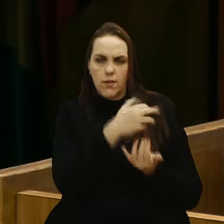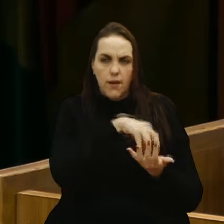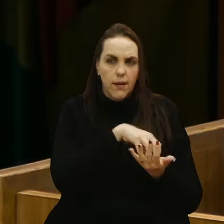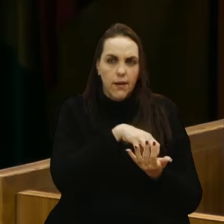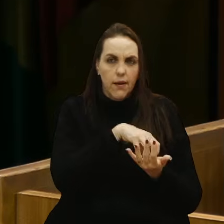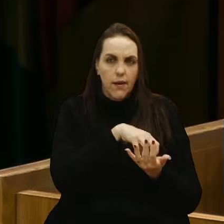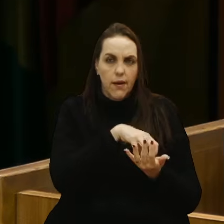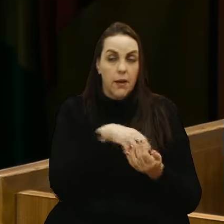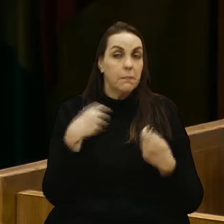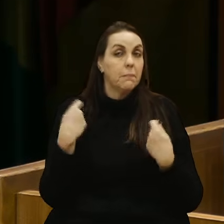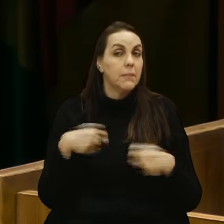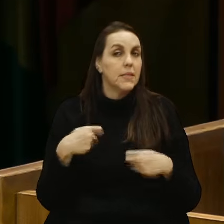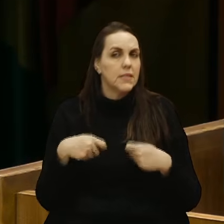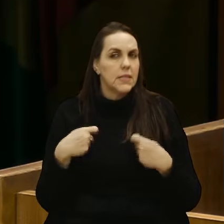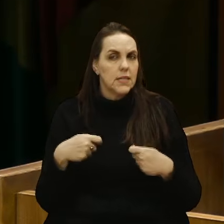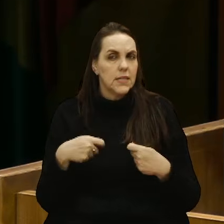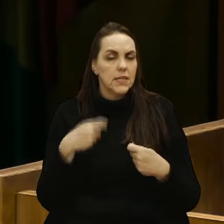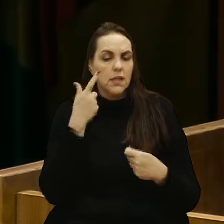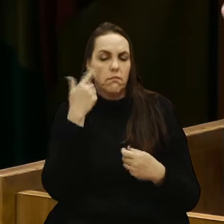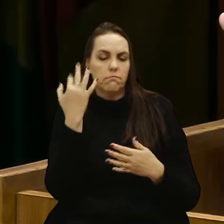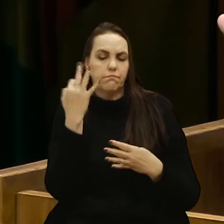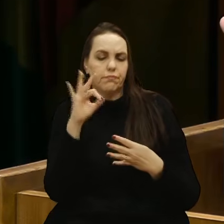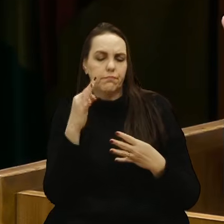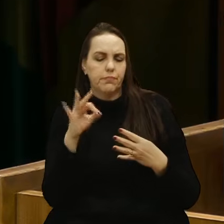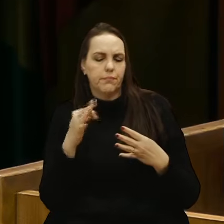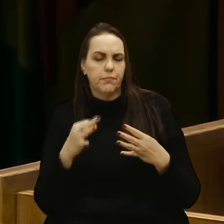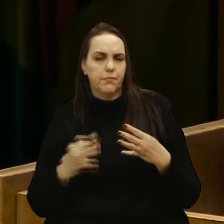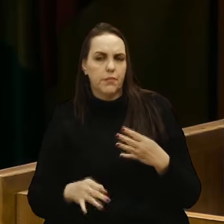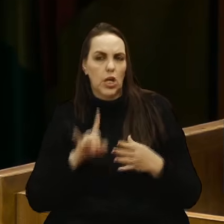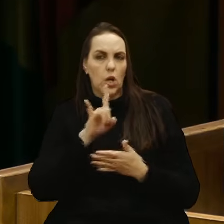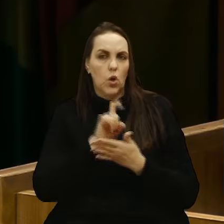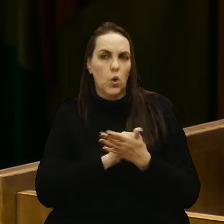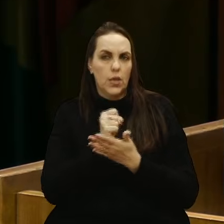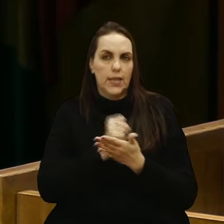É necessário rever esses contratos